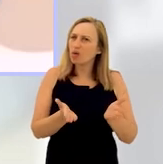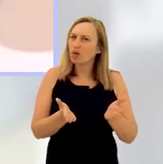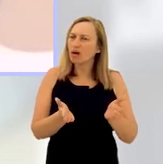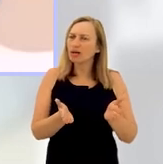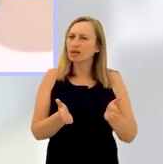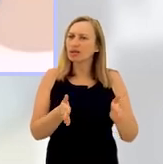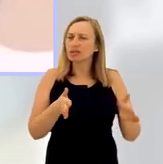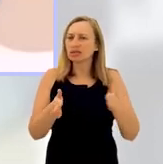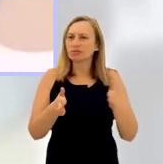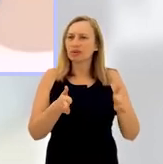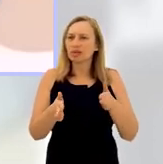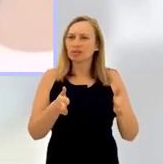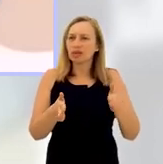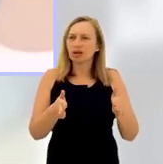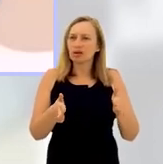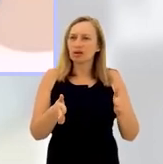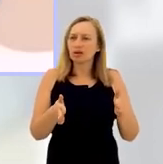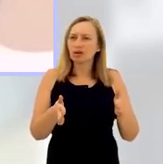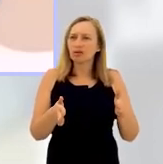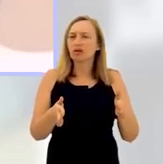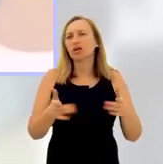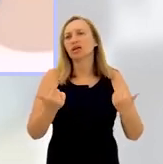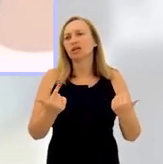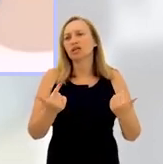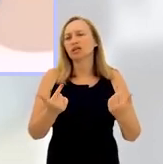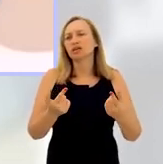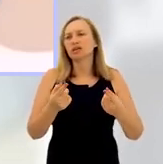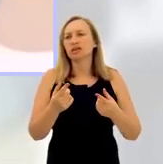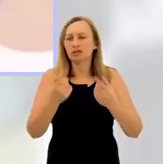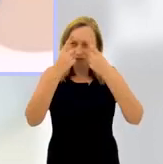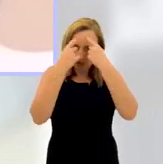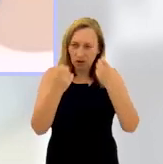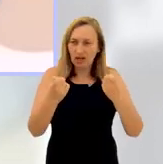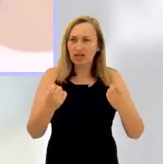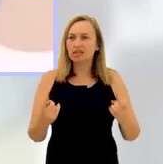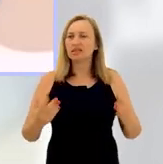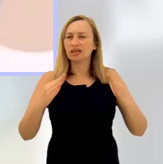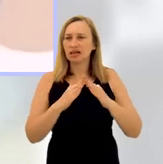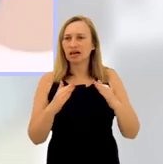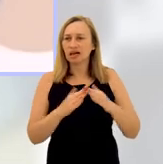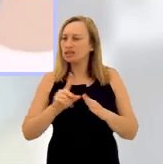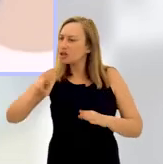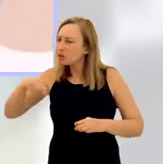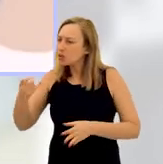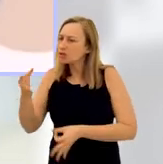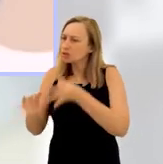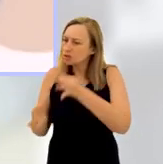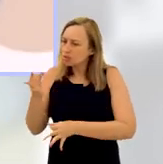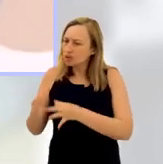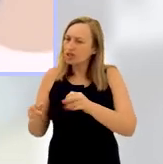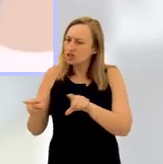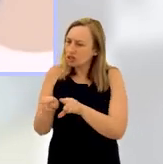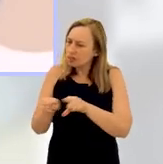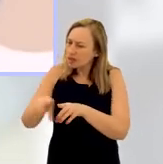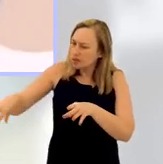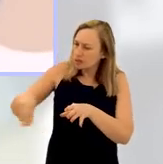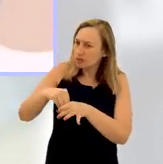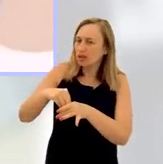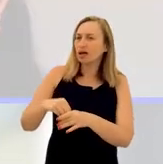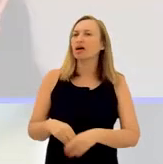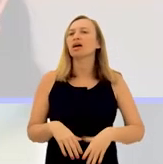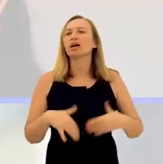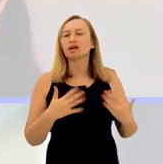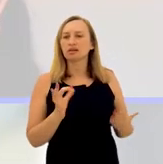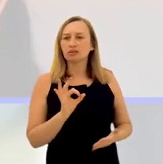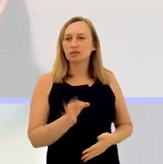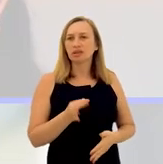agora por conta dessa época, né, de sensibilização sobre violência doméstica. E também temos contato com outros tribunais para também, de fato, implementar em